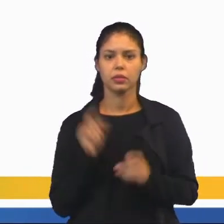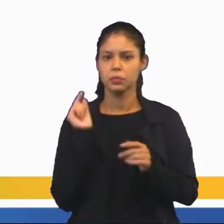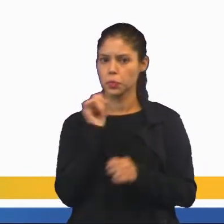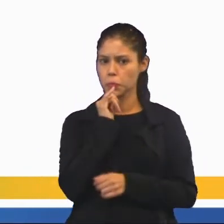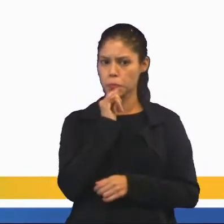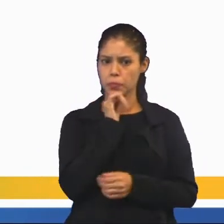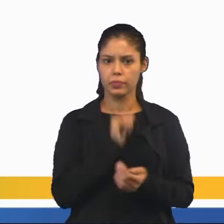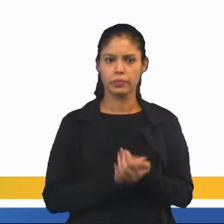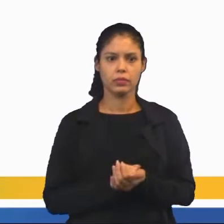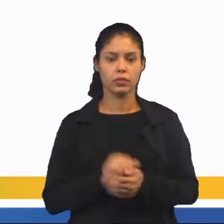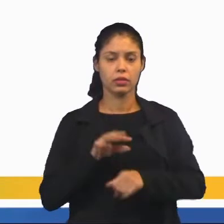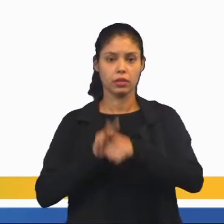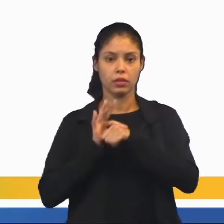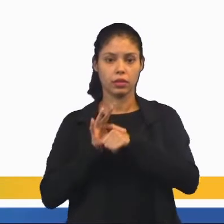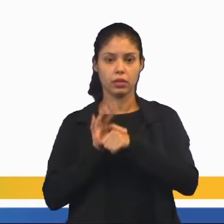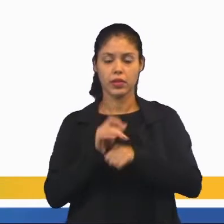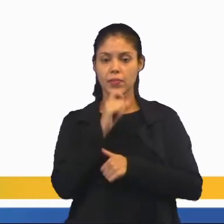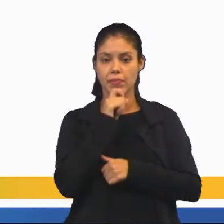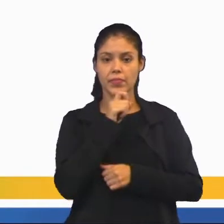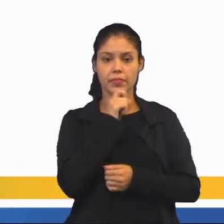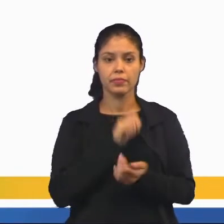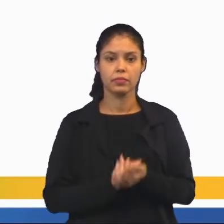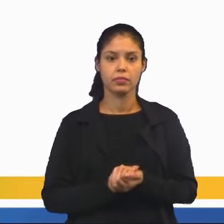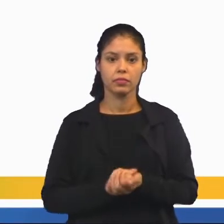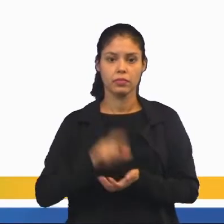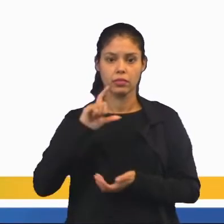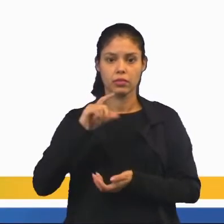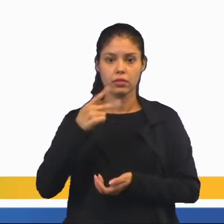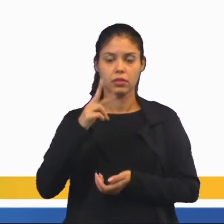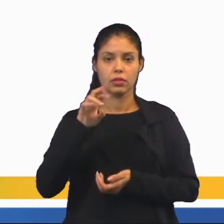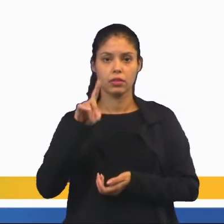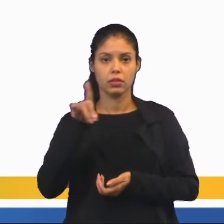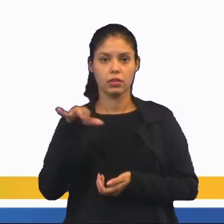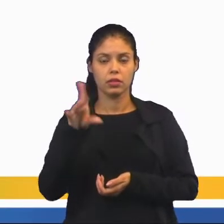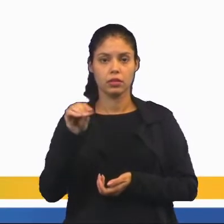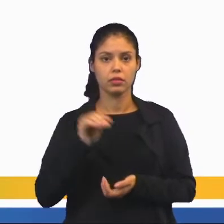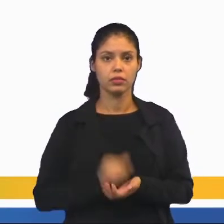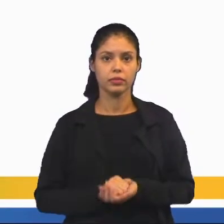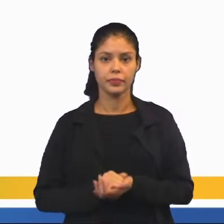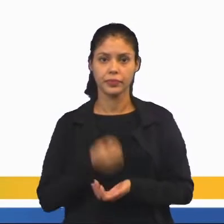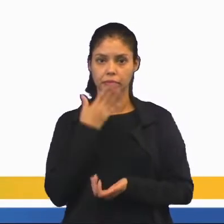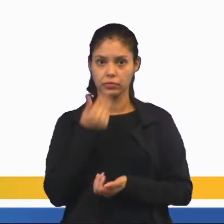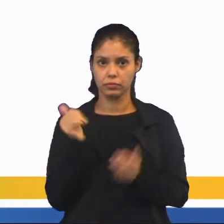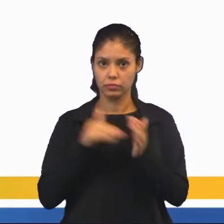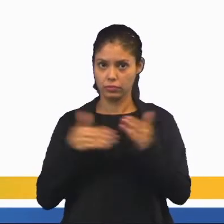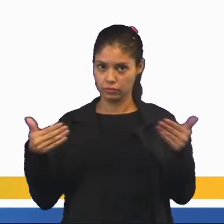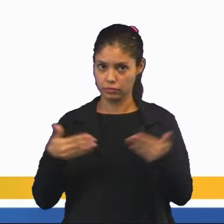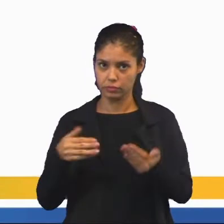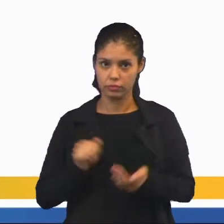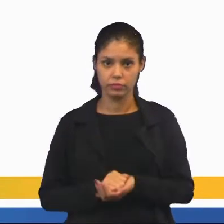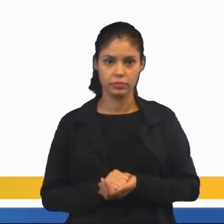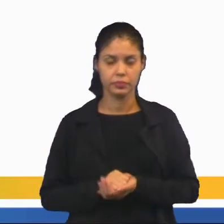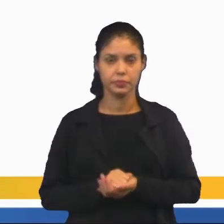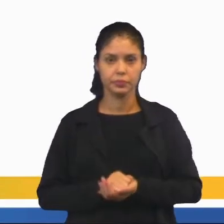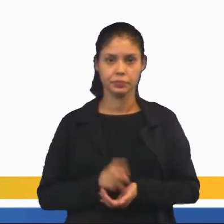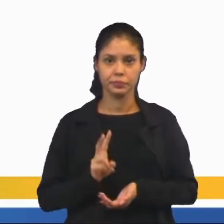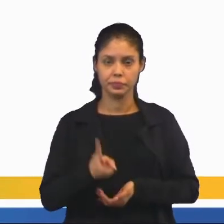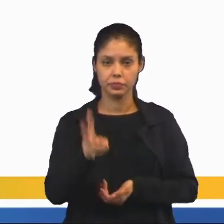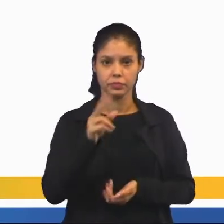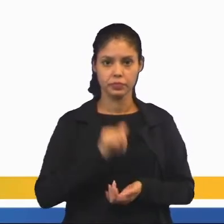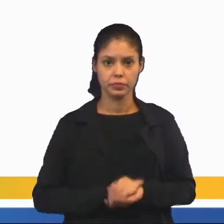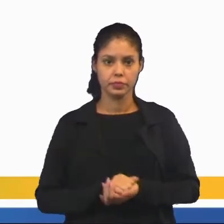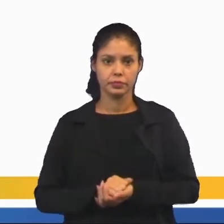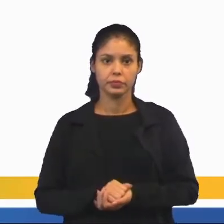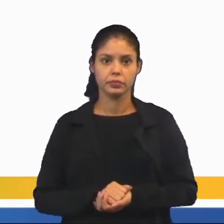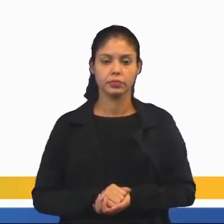por exemplo, as carnes congeladas e o leite pasteurizado. Tudo bem até aqui? Vamos prosseguir